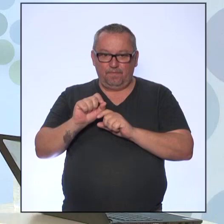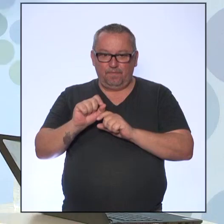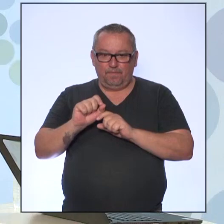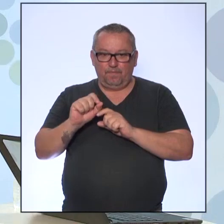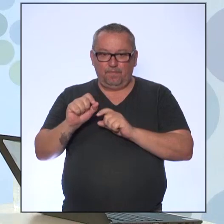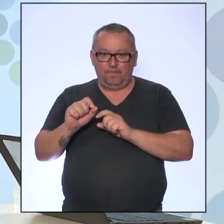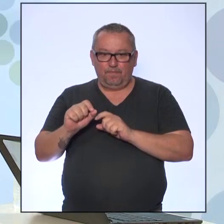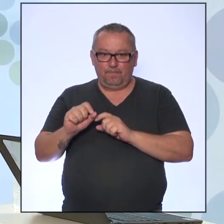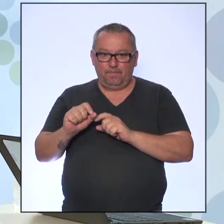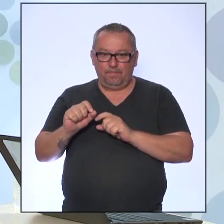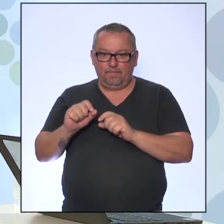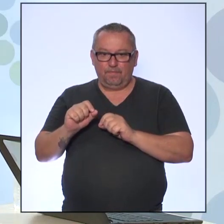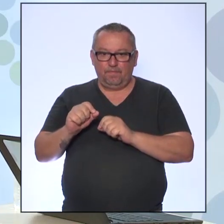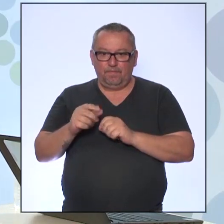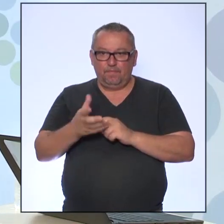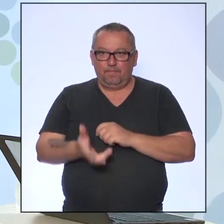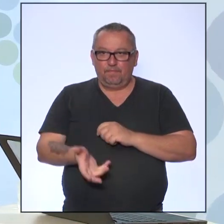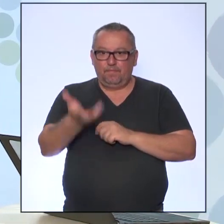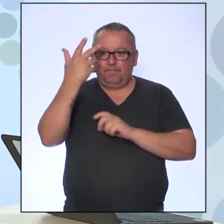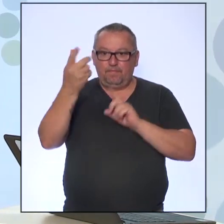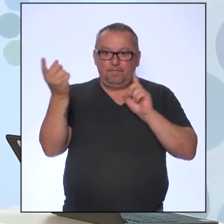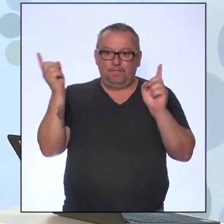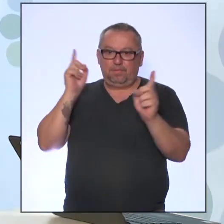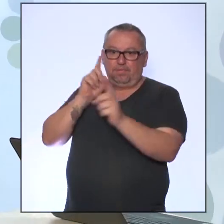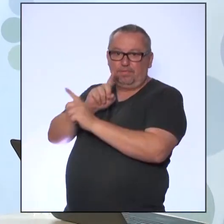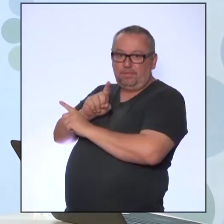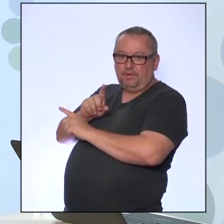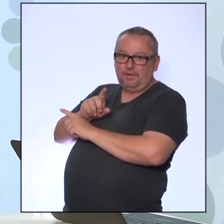um lado e vai virar e receber do outro, tá?